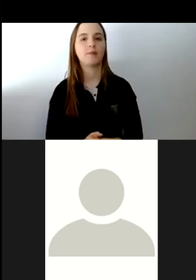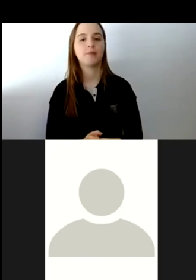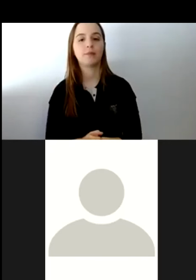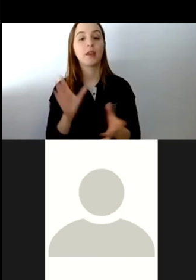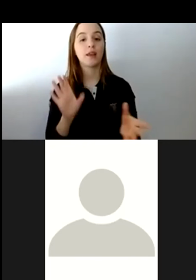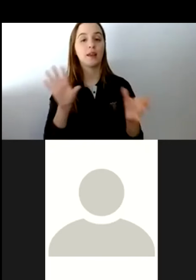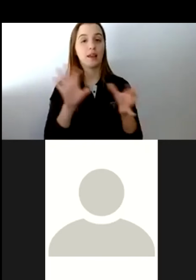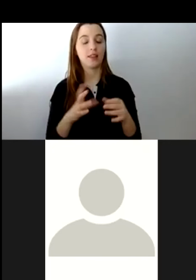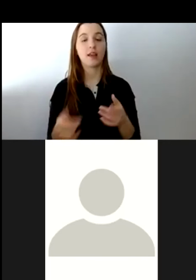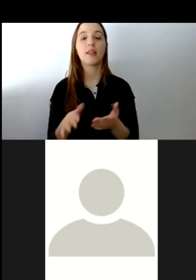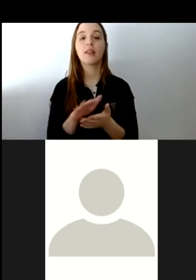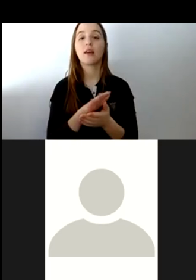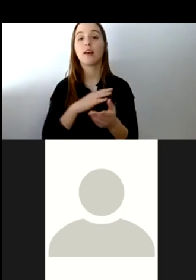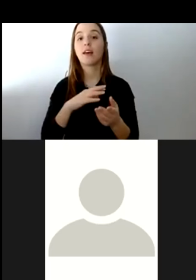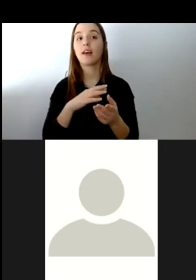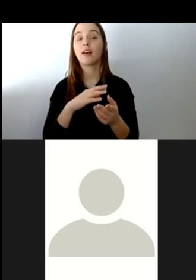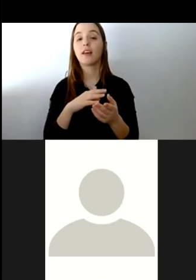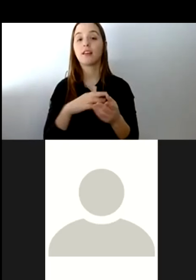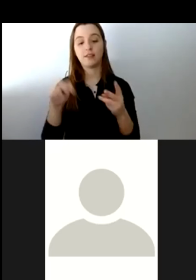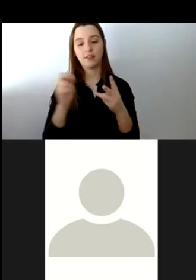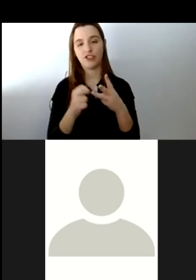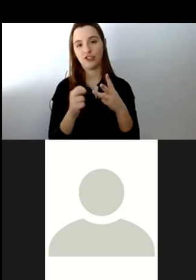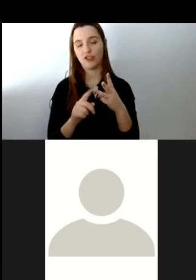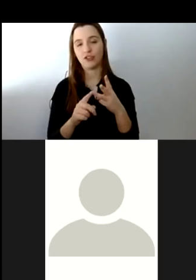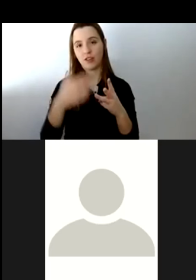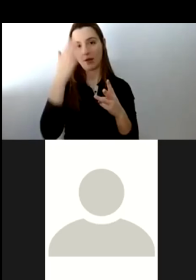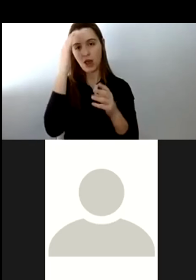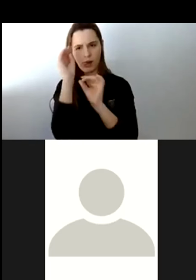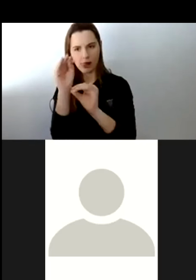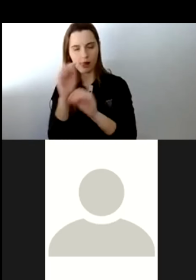Relativamente ao pilar 3, capacitação e empoderamento, foi